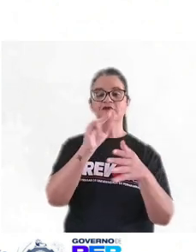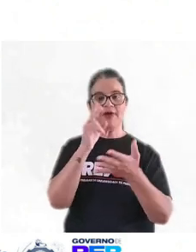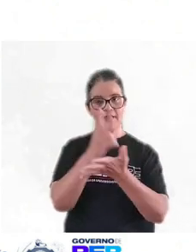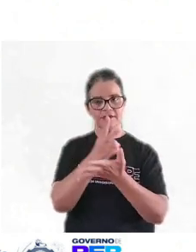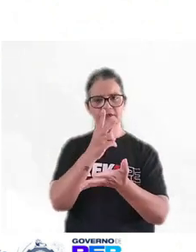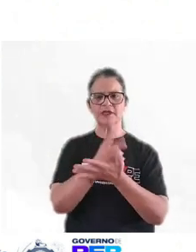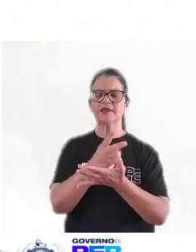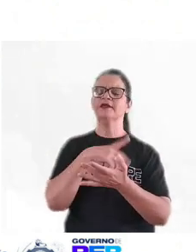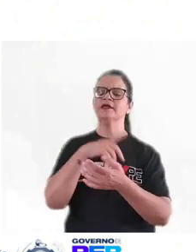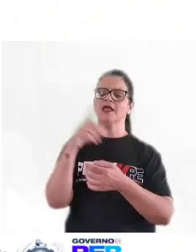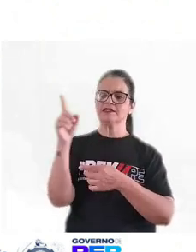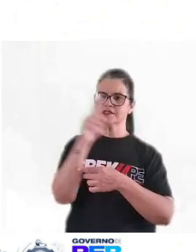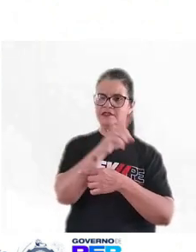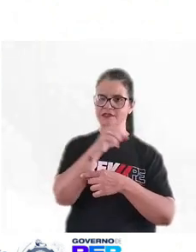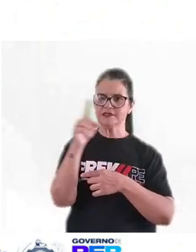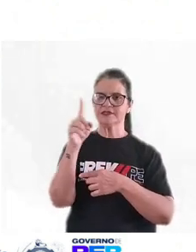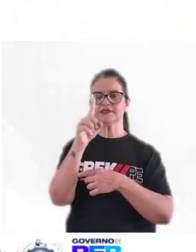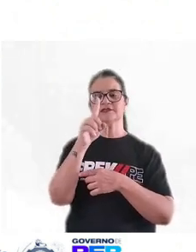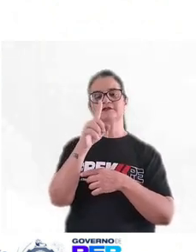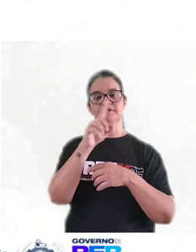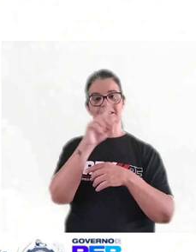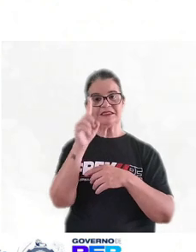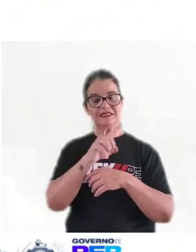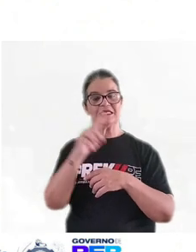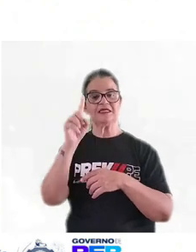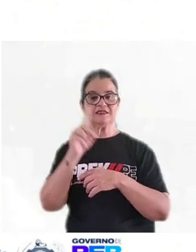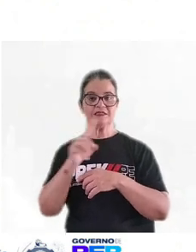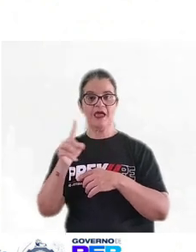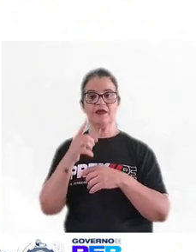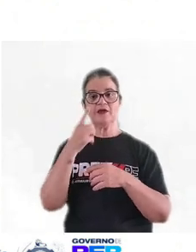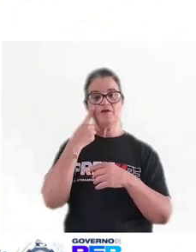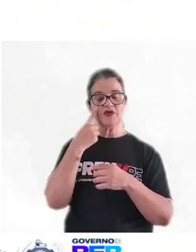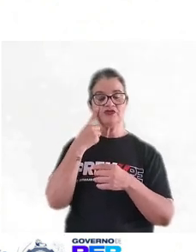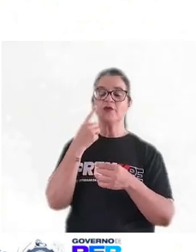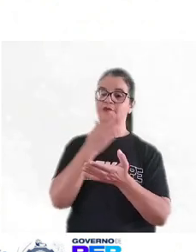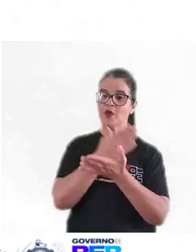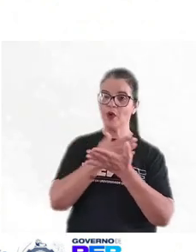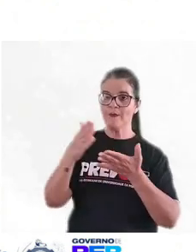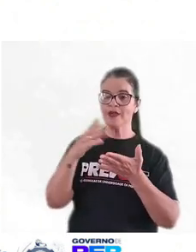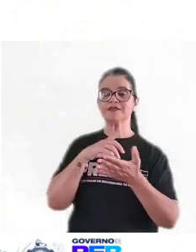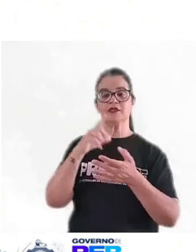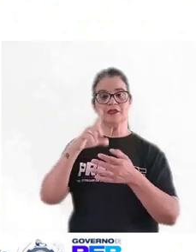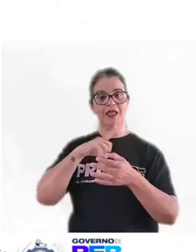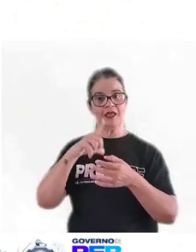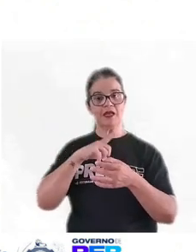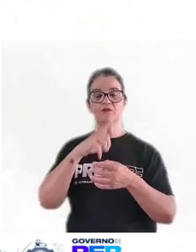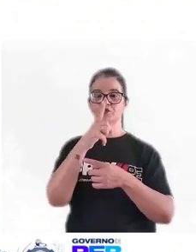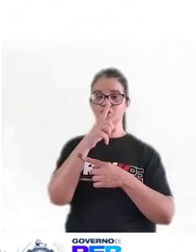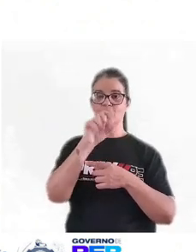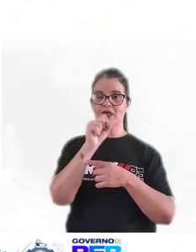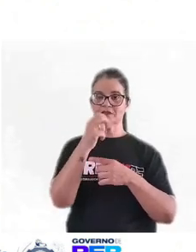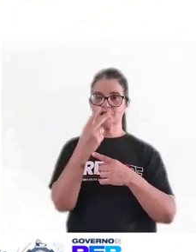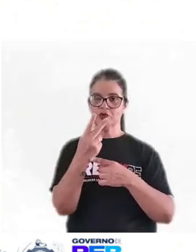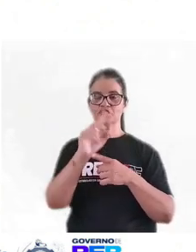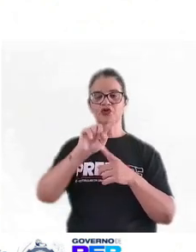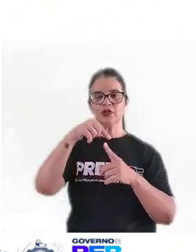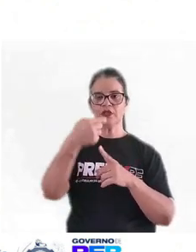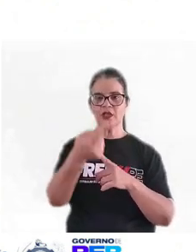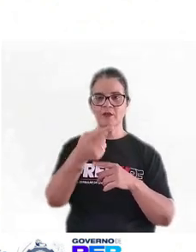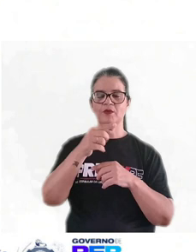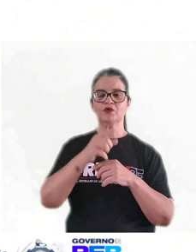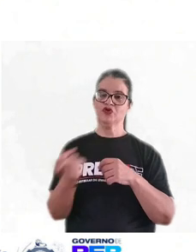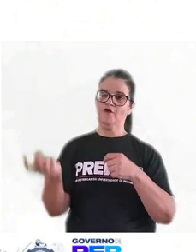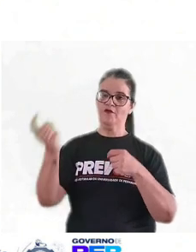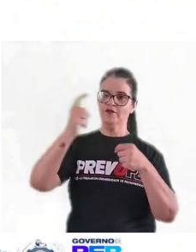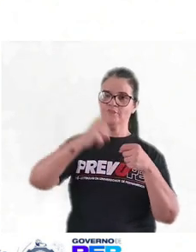distribuição vai seguir esse zigue-zague, tá certo? Então, começando, teremos 1s²,